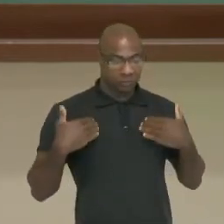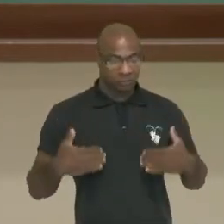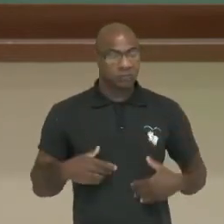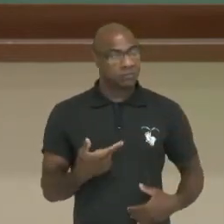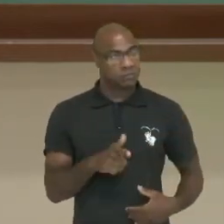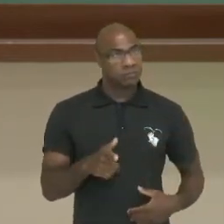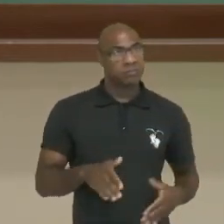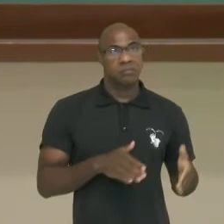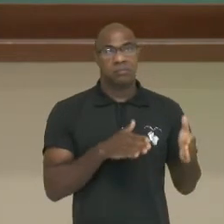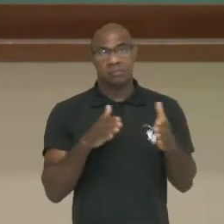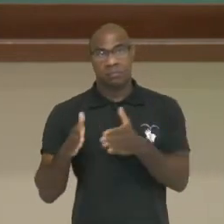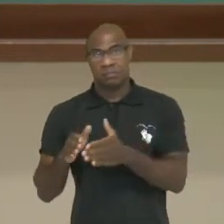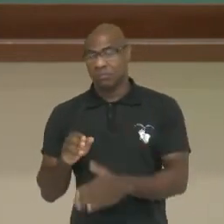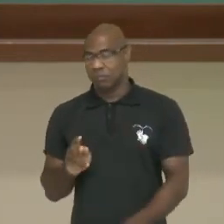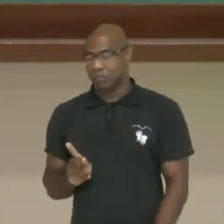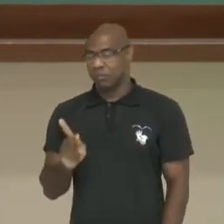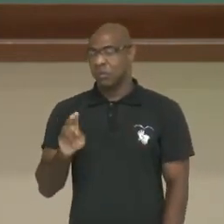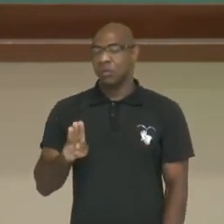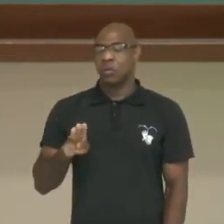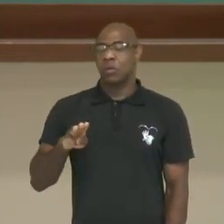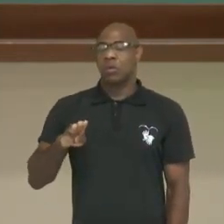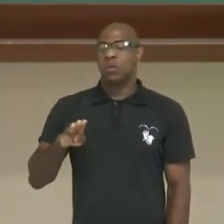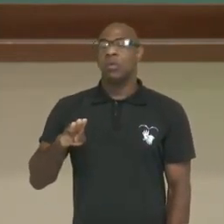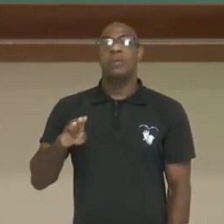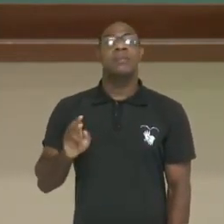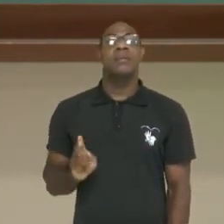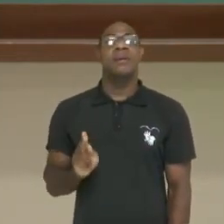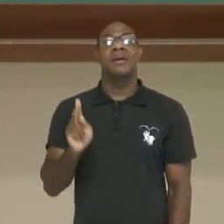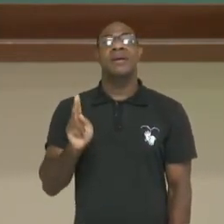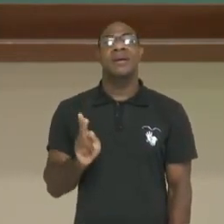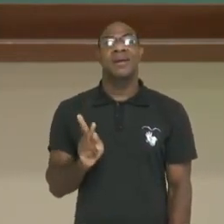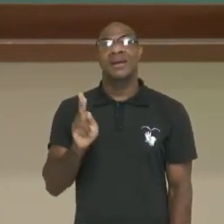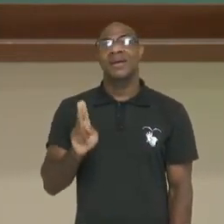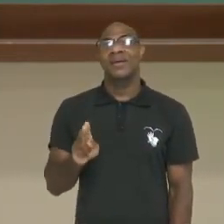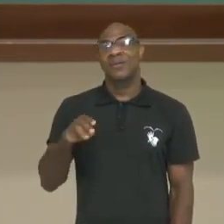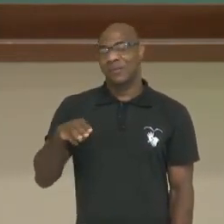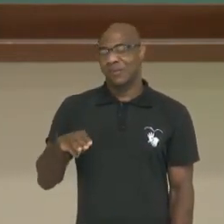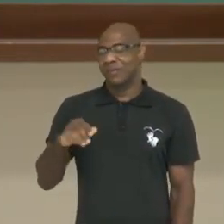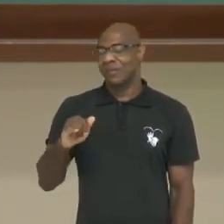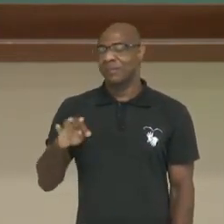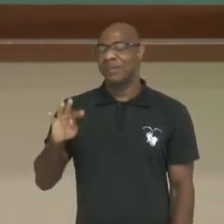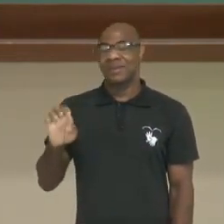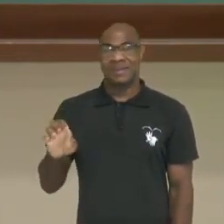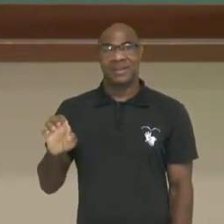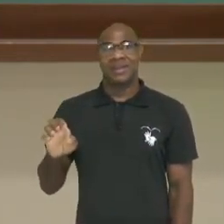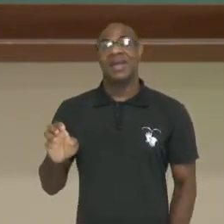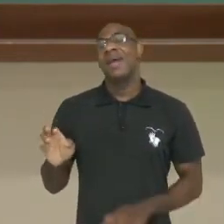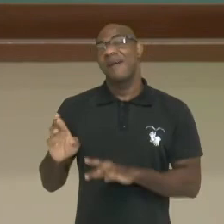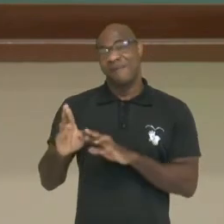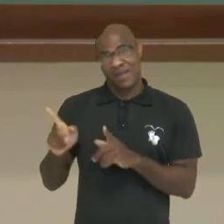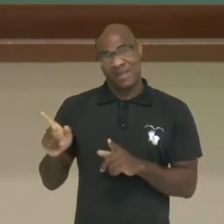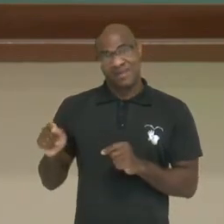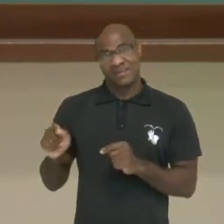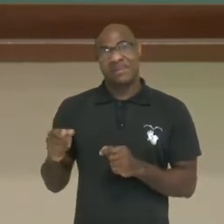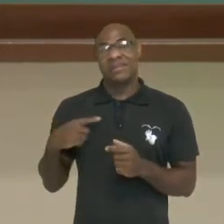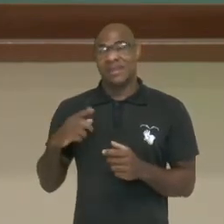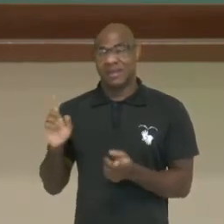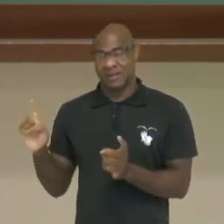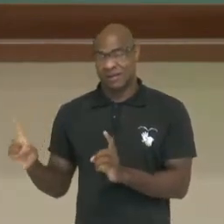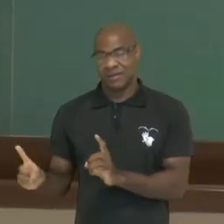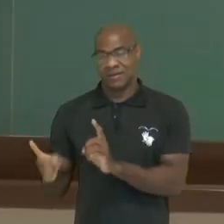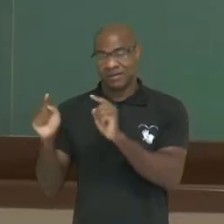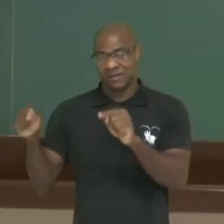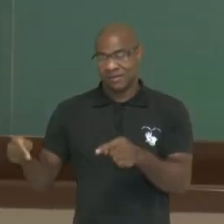o comitê já o contrário, ele trata desse contato físico, essa disputa corpo a corpo.